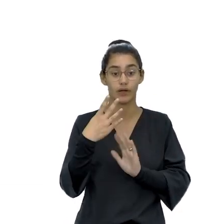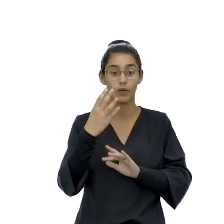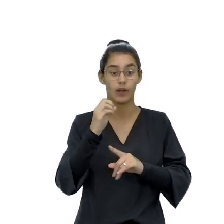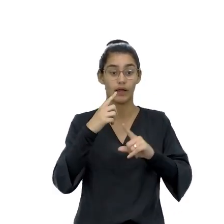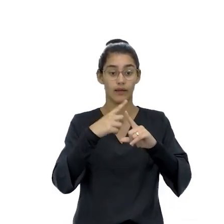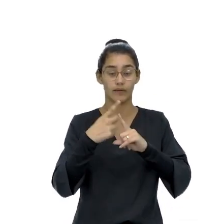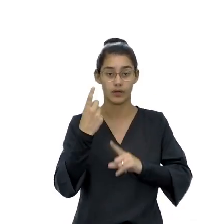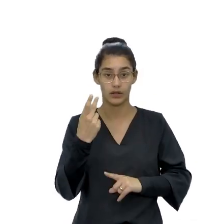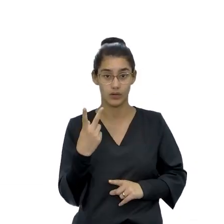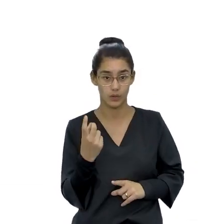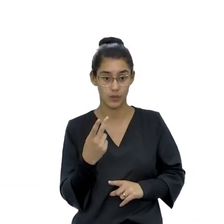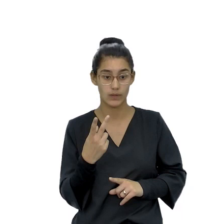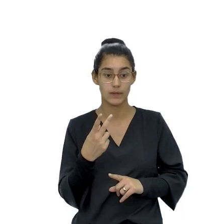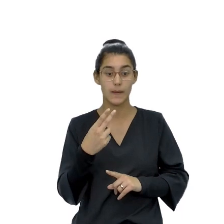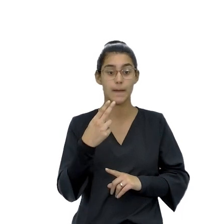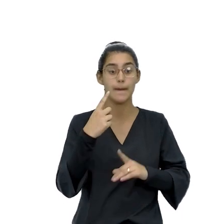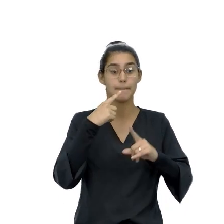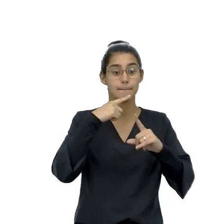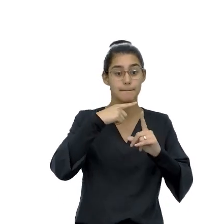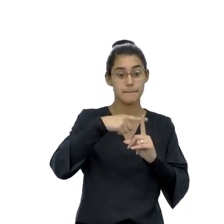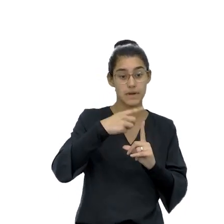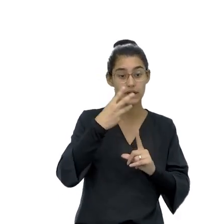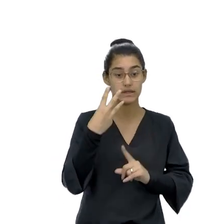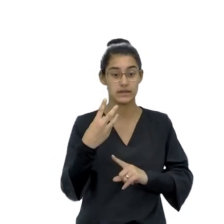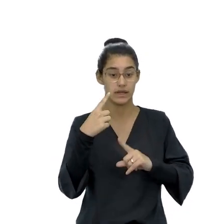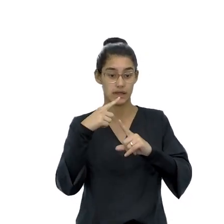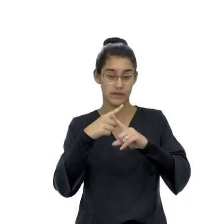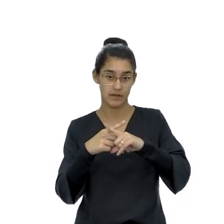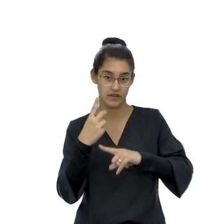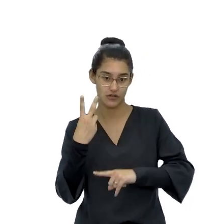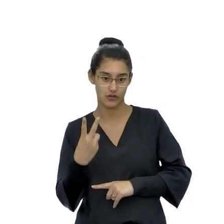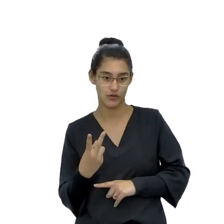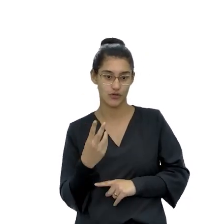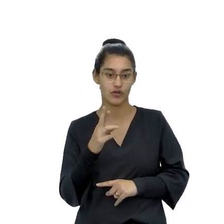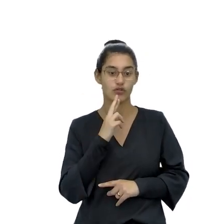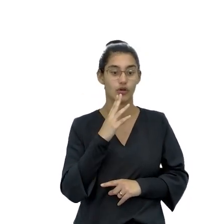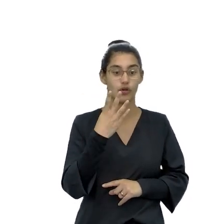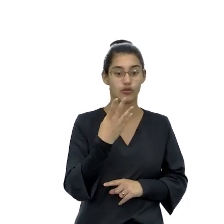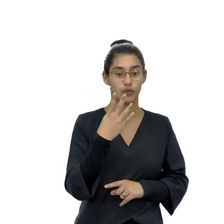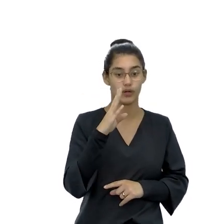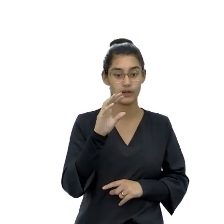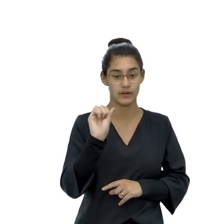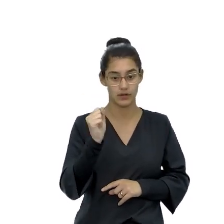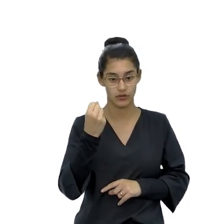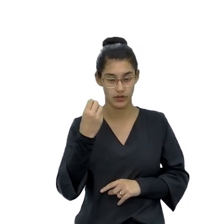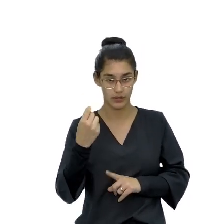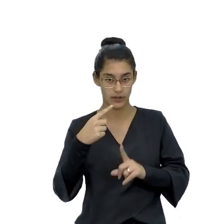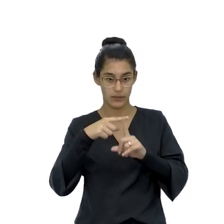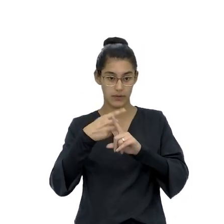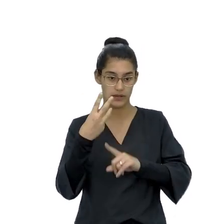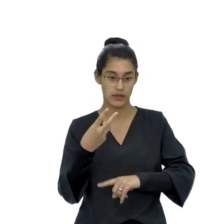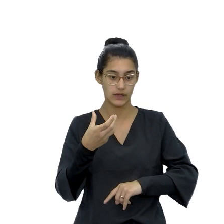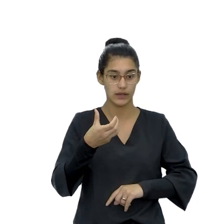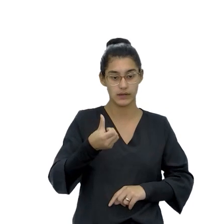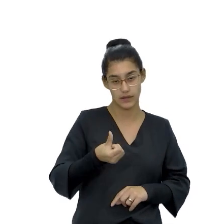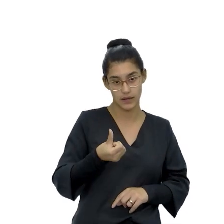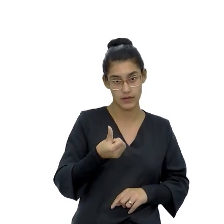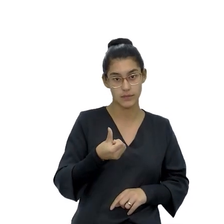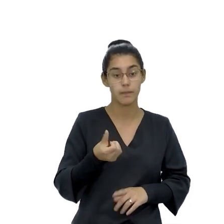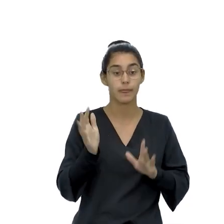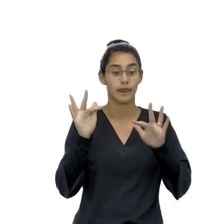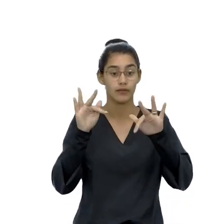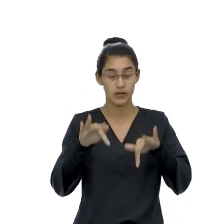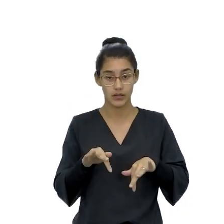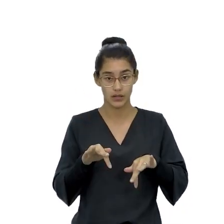vezes 12, mais o 3 vezes 12, chegando aos resultados de 480 mais 36, e